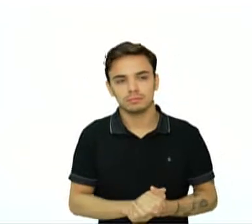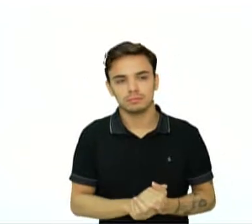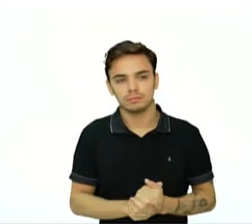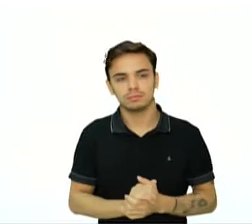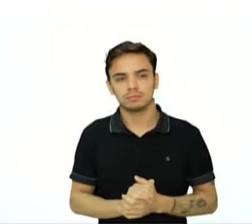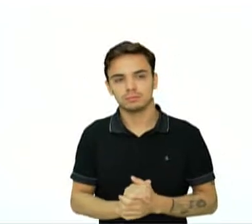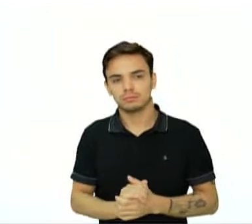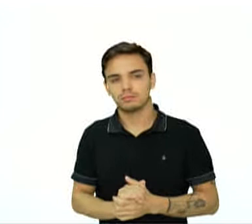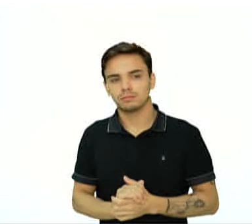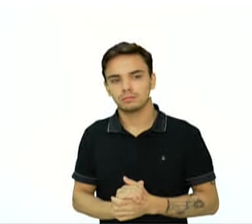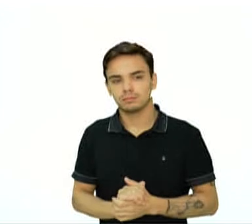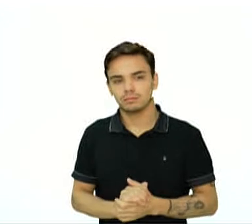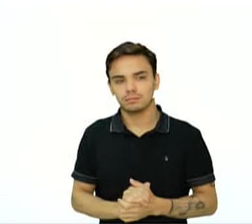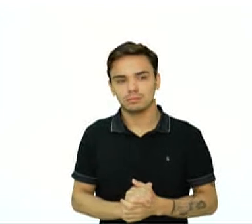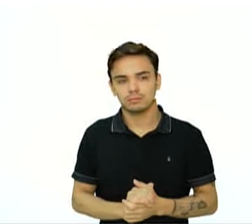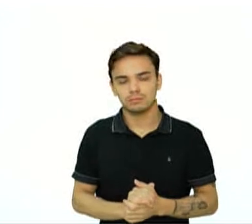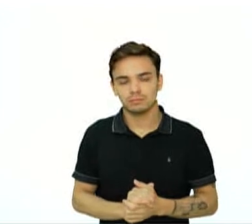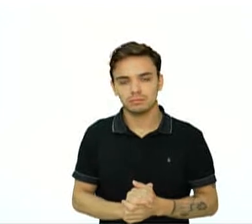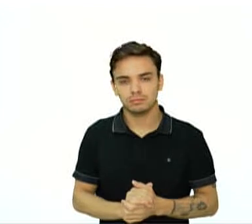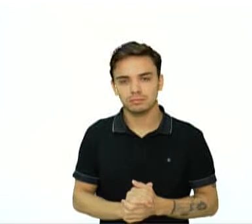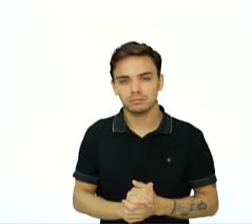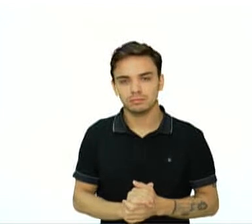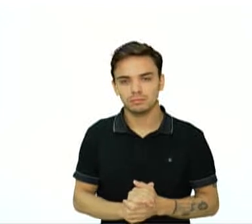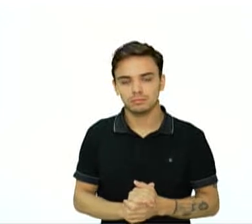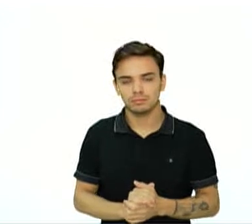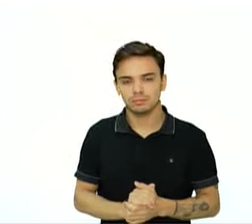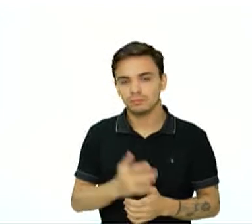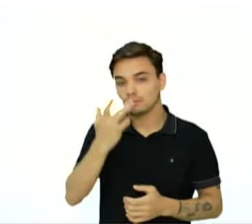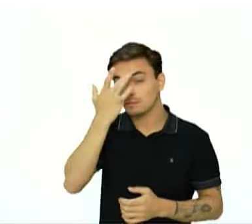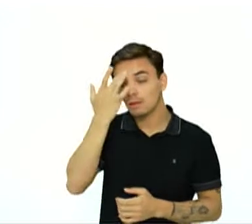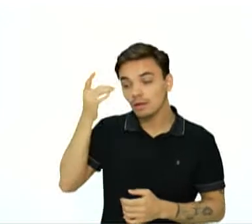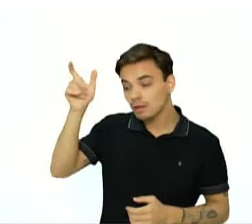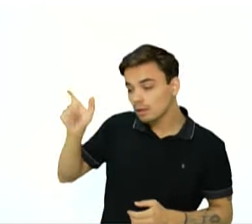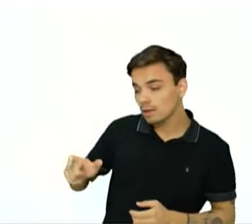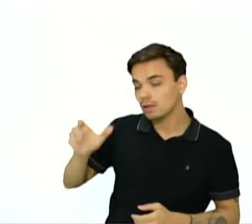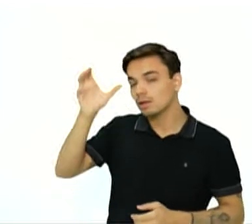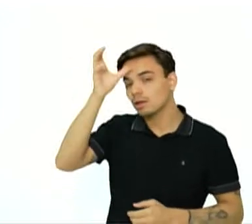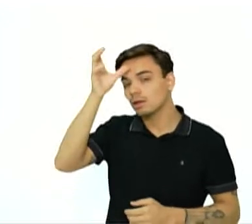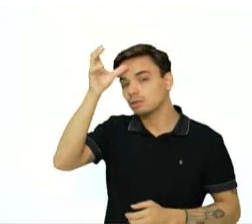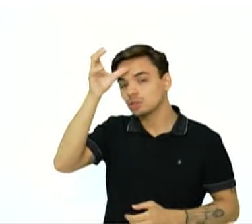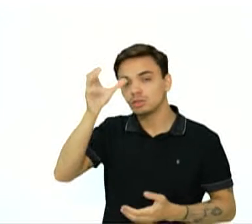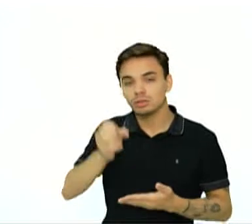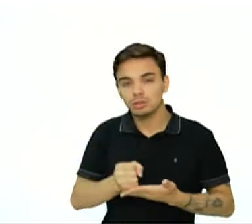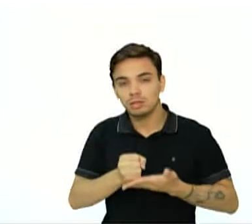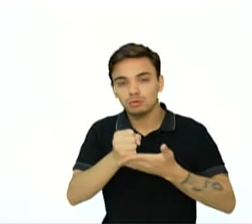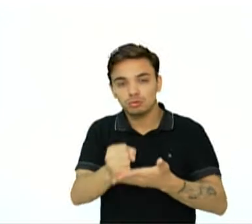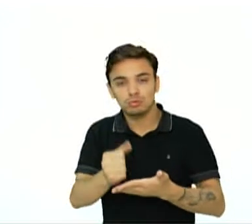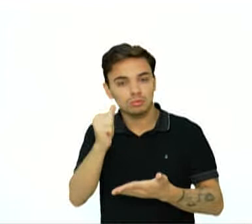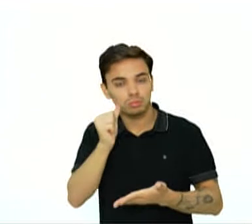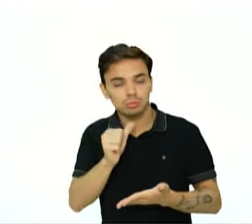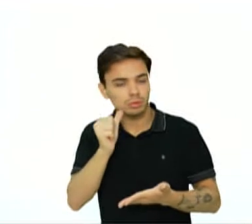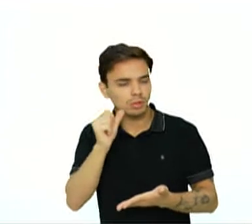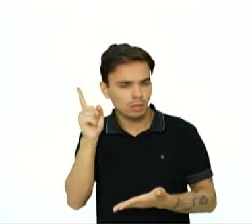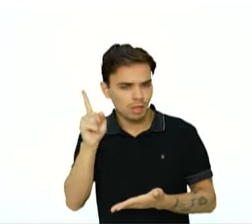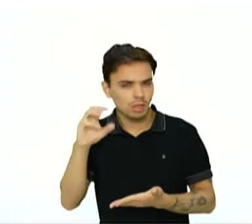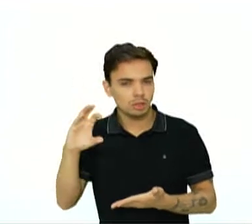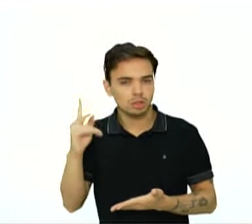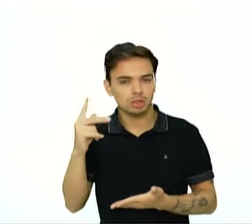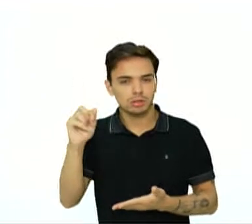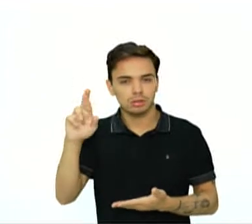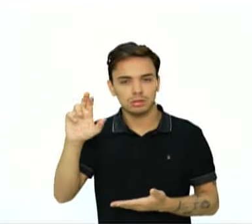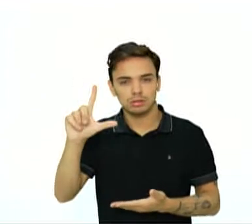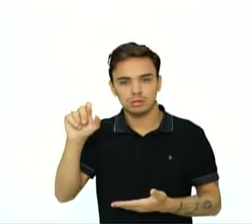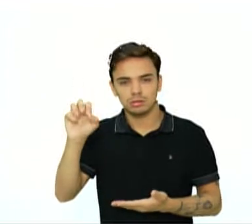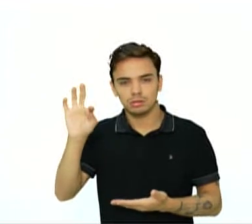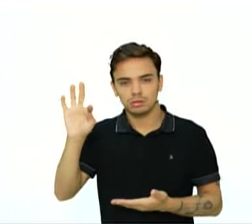aunt help? Quem que a tia da Charlotte ajudou no final das contas, tá ok? Aquela parte de que elas foram enviadas